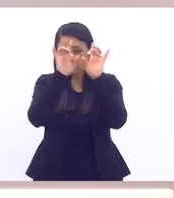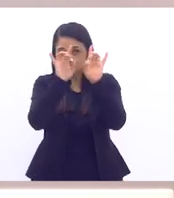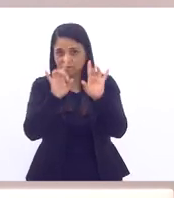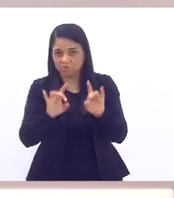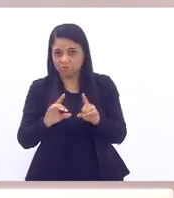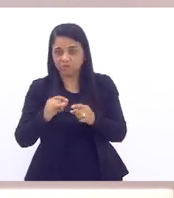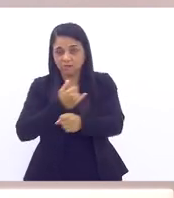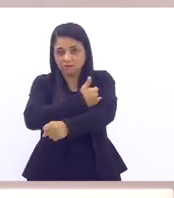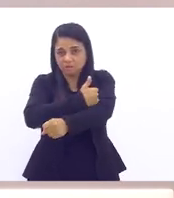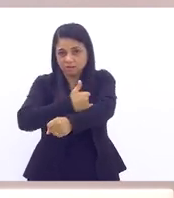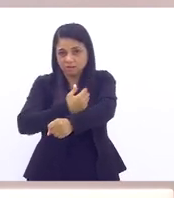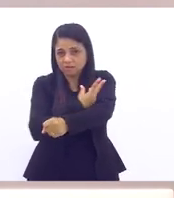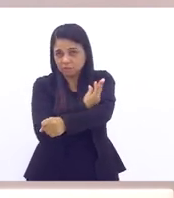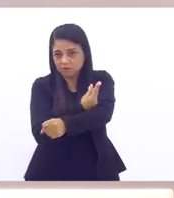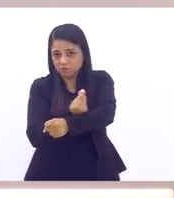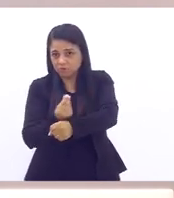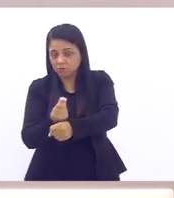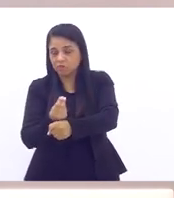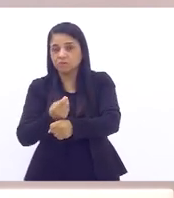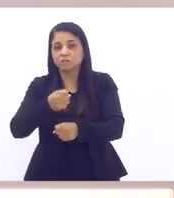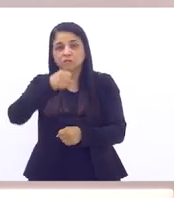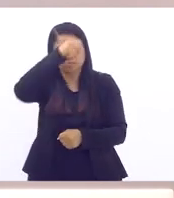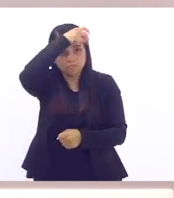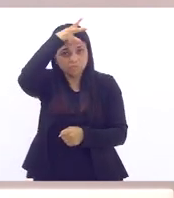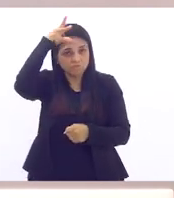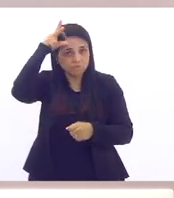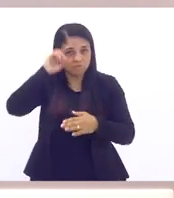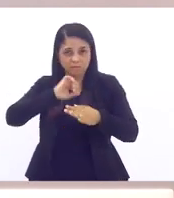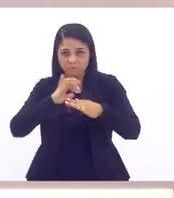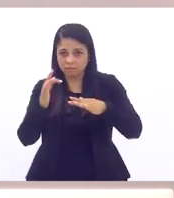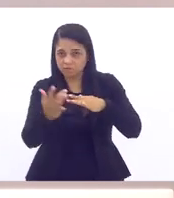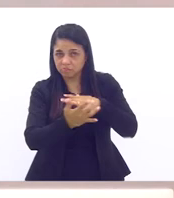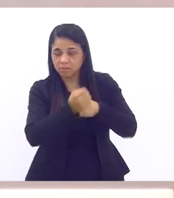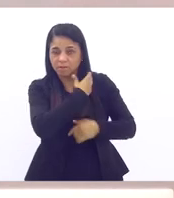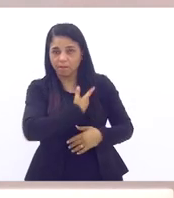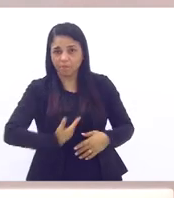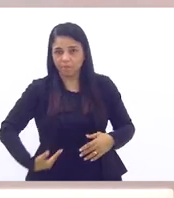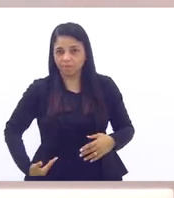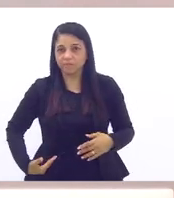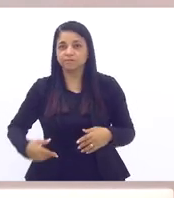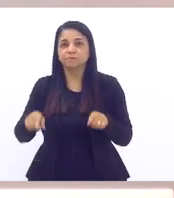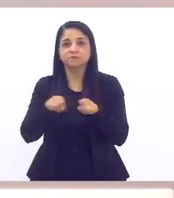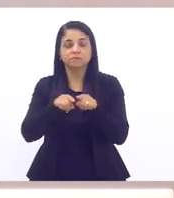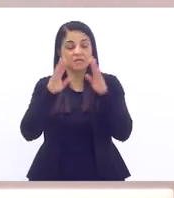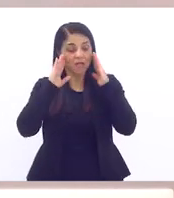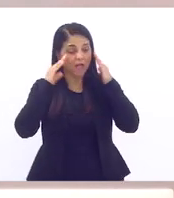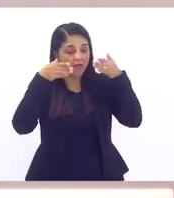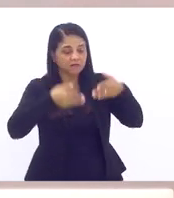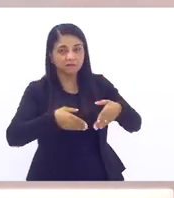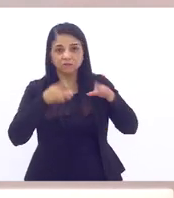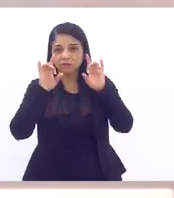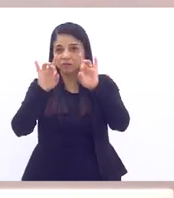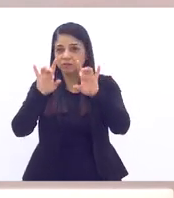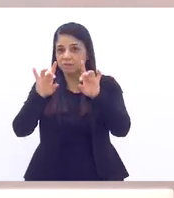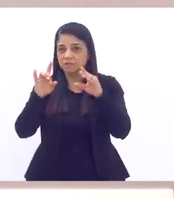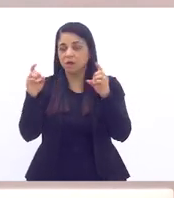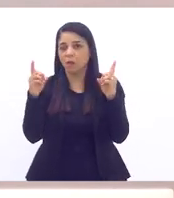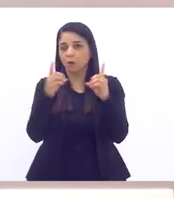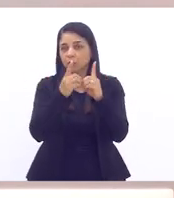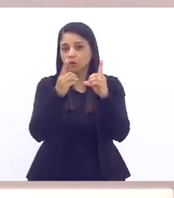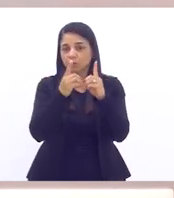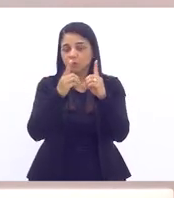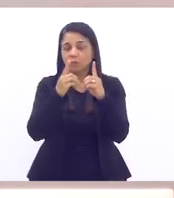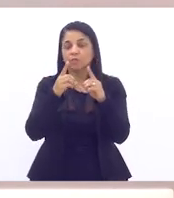epidermólise bolhosa na Rede Pública de saúde e cria pensão especial para os pacientes ou seus